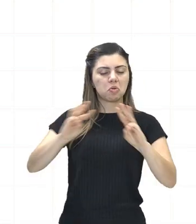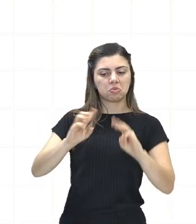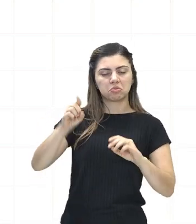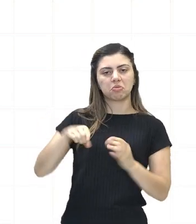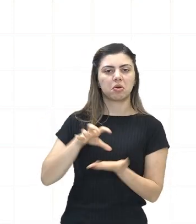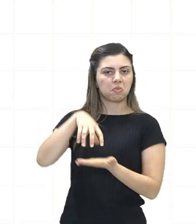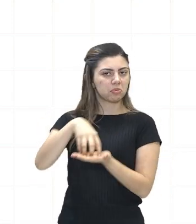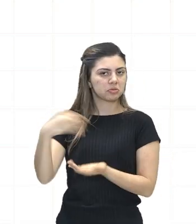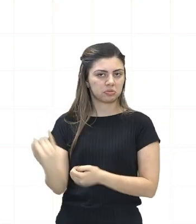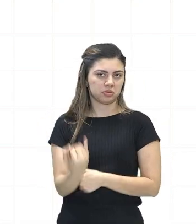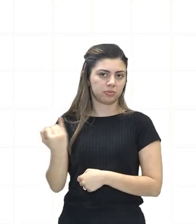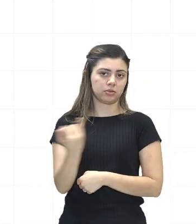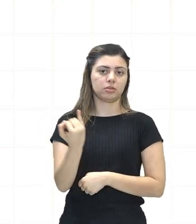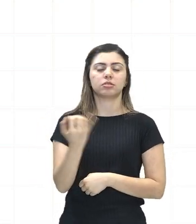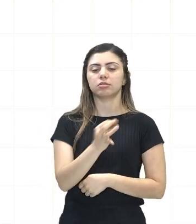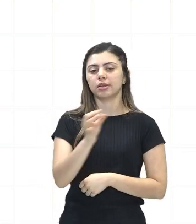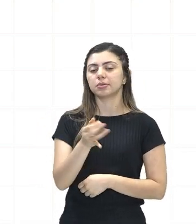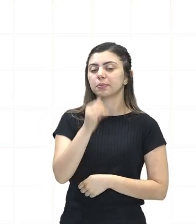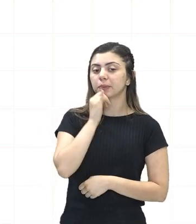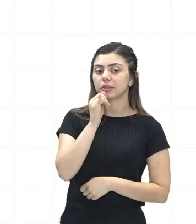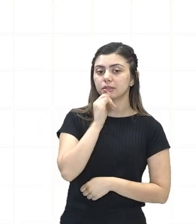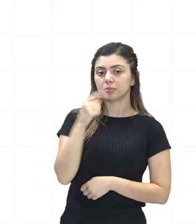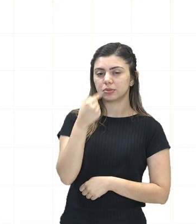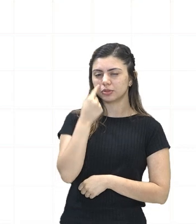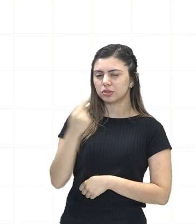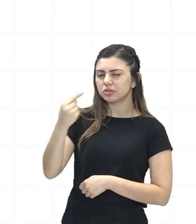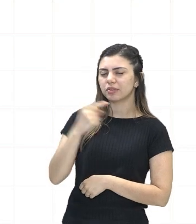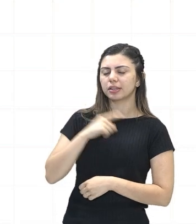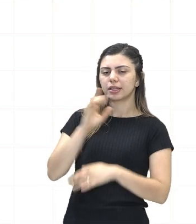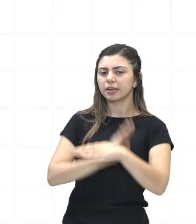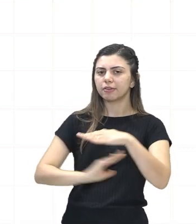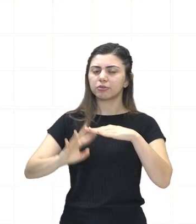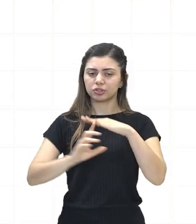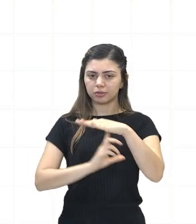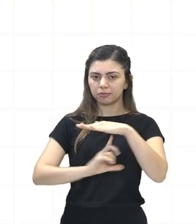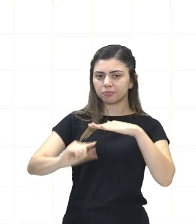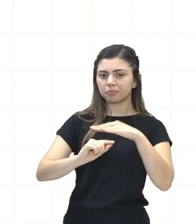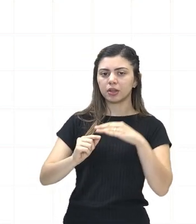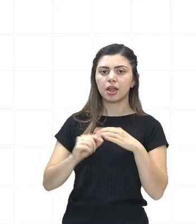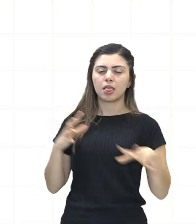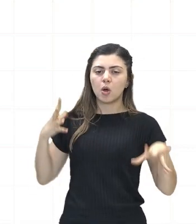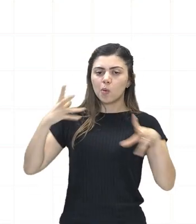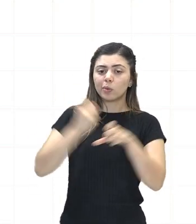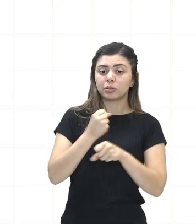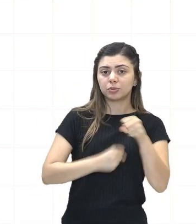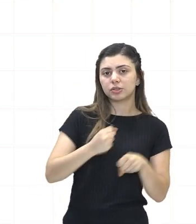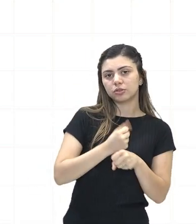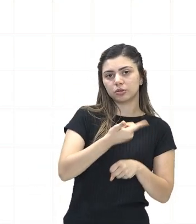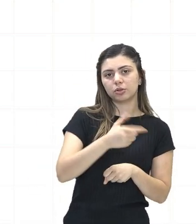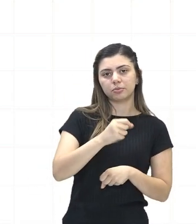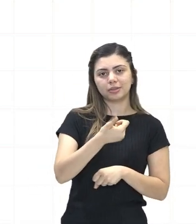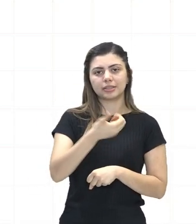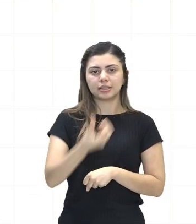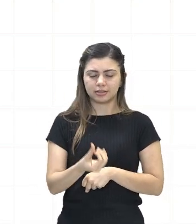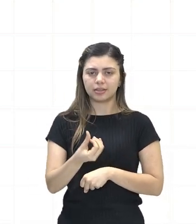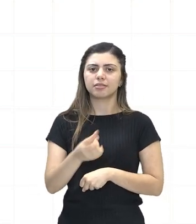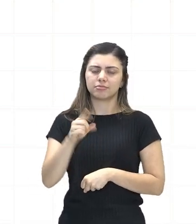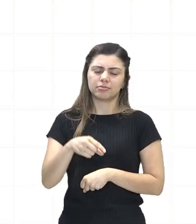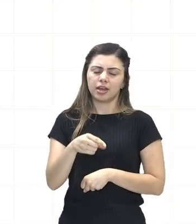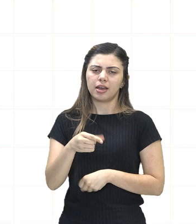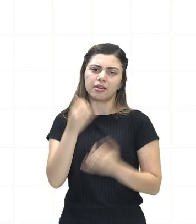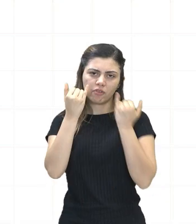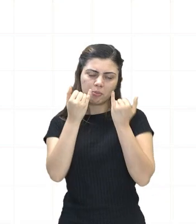até hoje. A gente vê aí, por exemplo, que a quantidade de refugiados total no ano de 2016, né, que são os dados um pouquinho mais recentes,